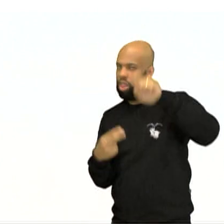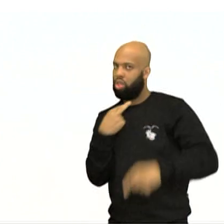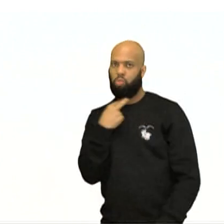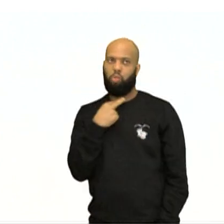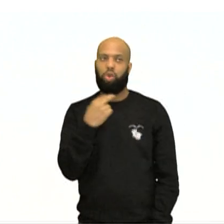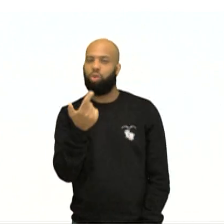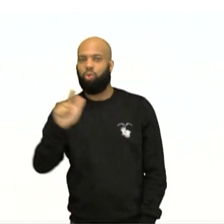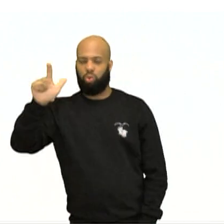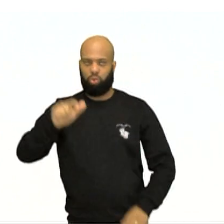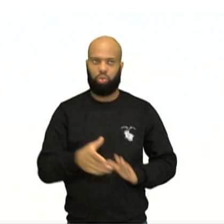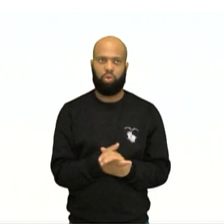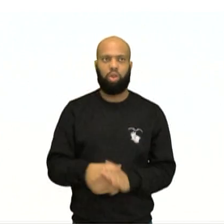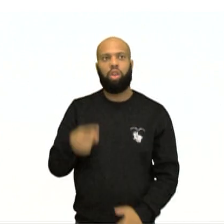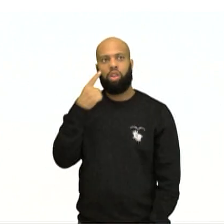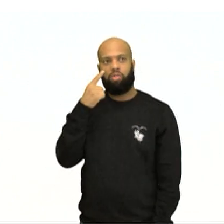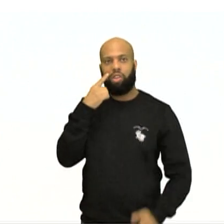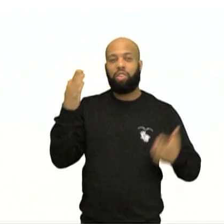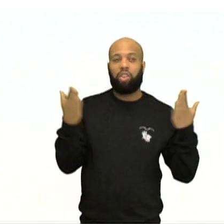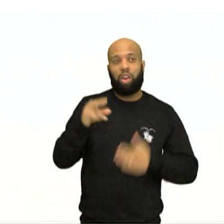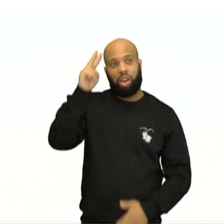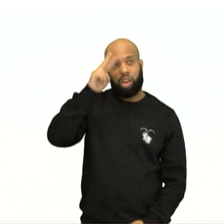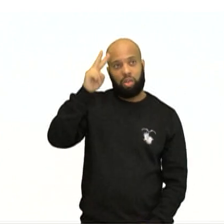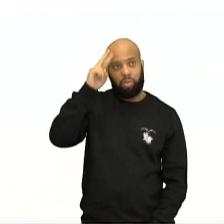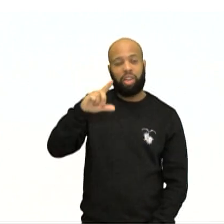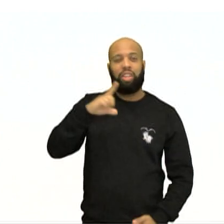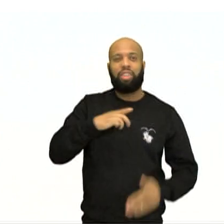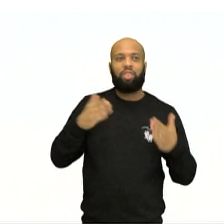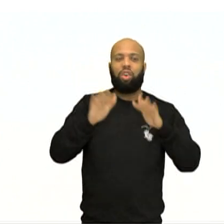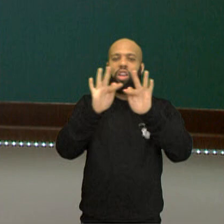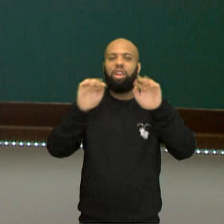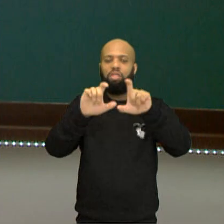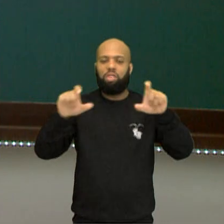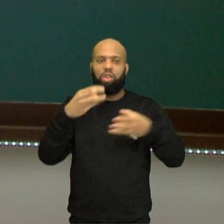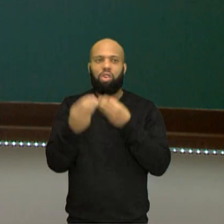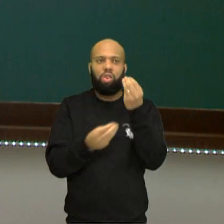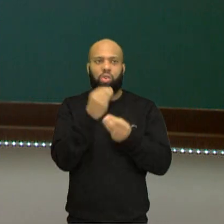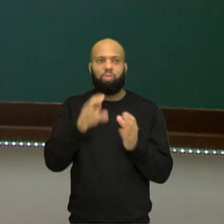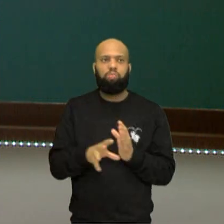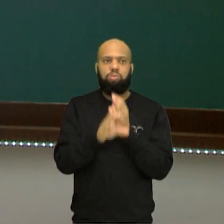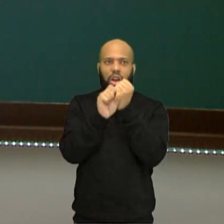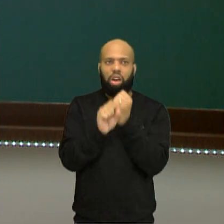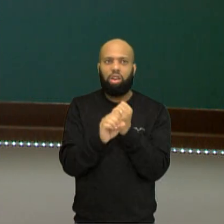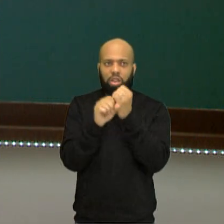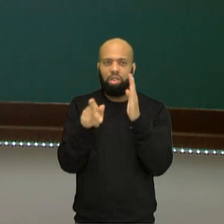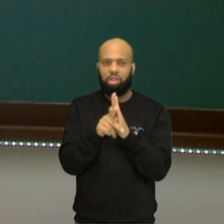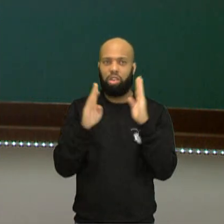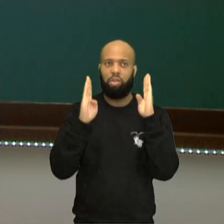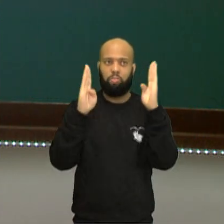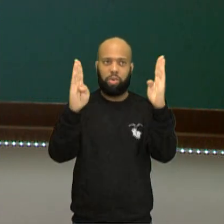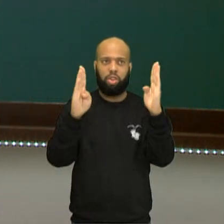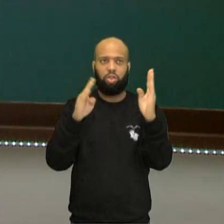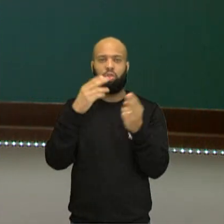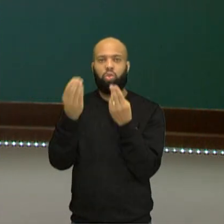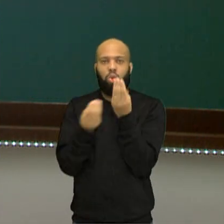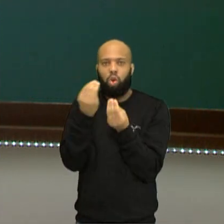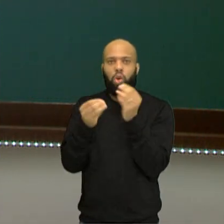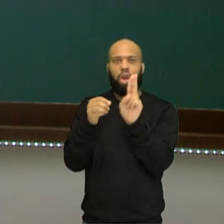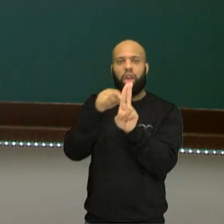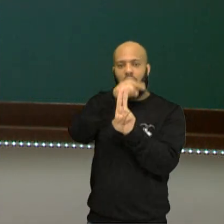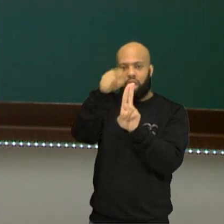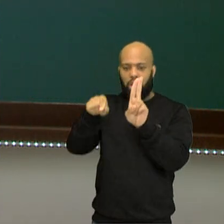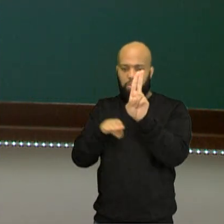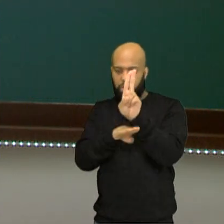π. E aí, para relembrar, eu trouxe como que a gente faz para calcular o período. Nós fazemos o π dividido